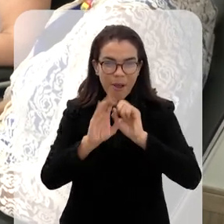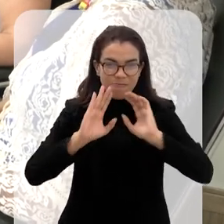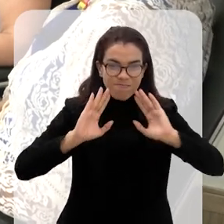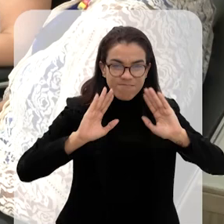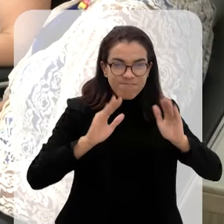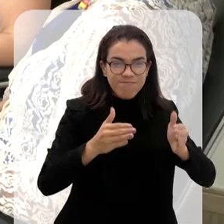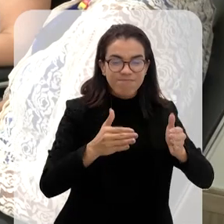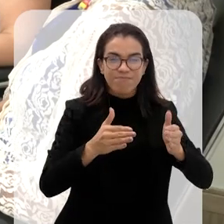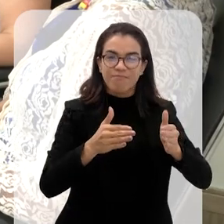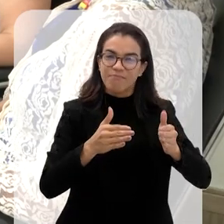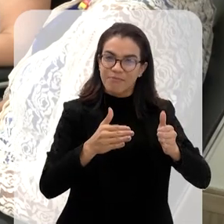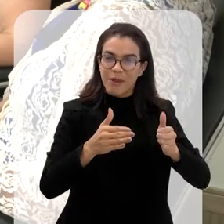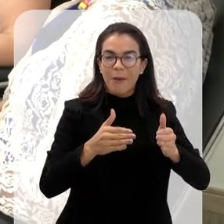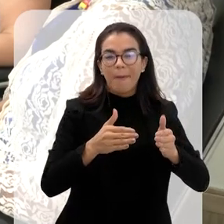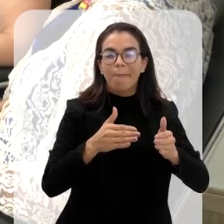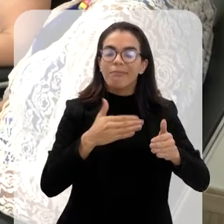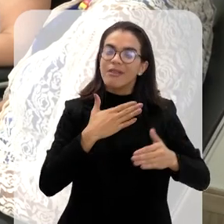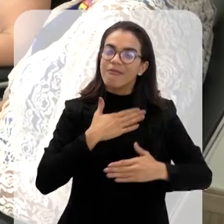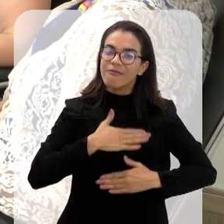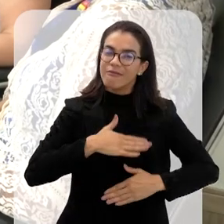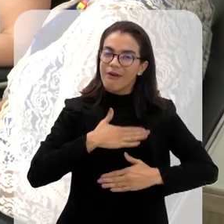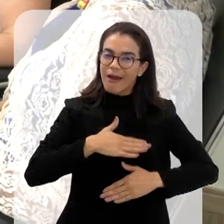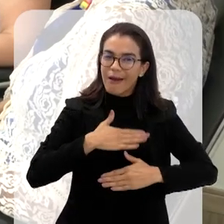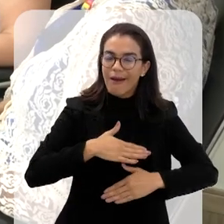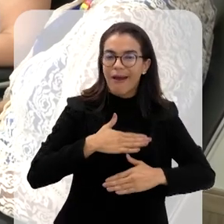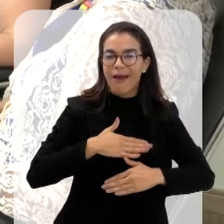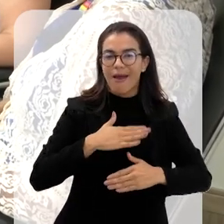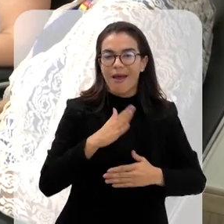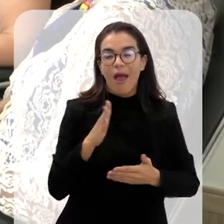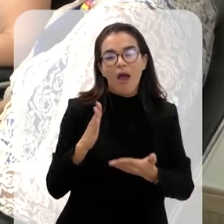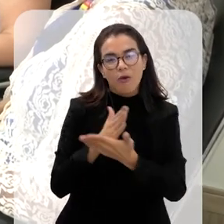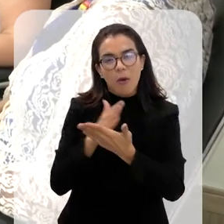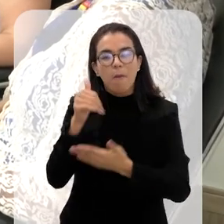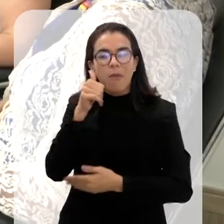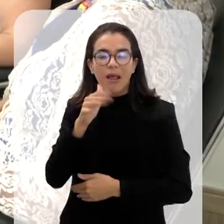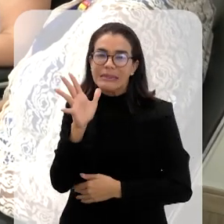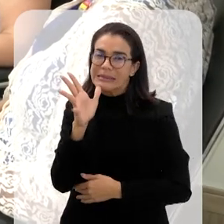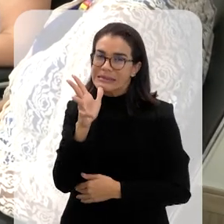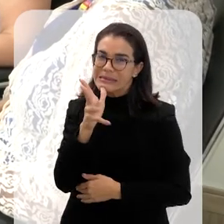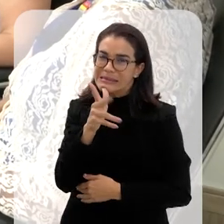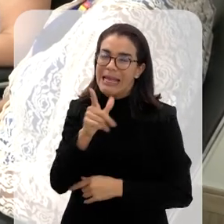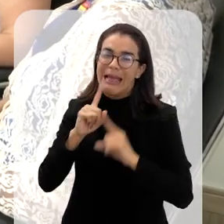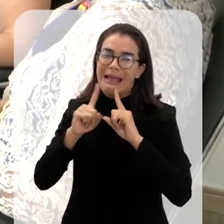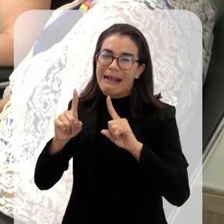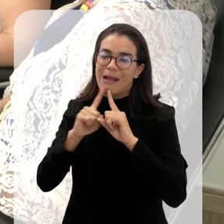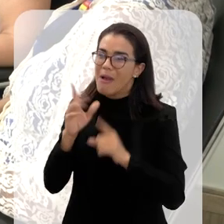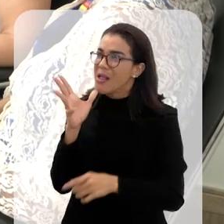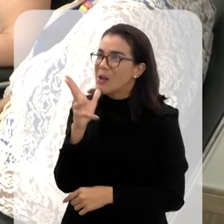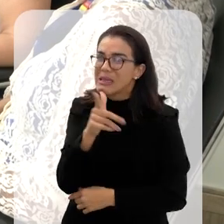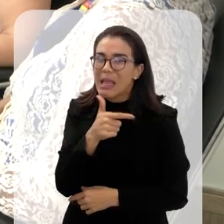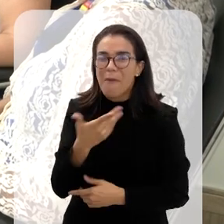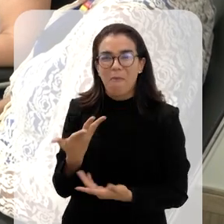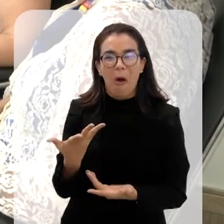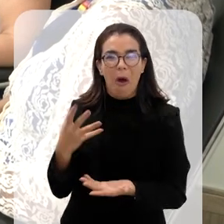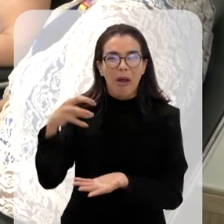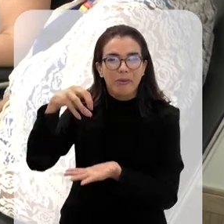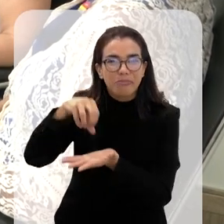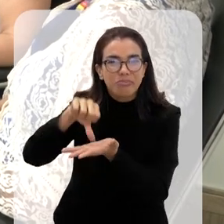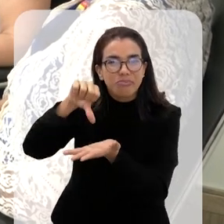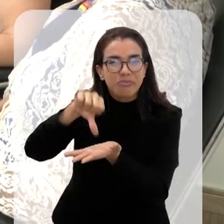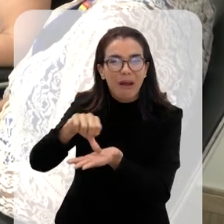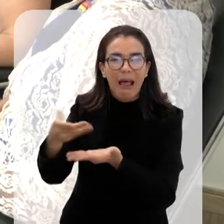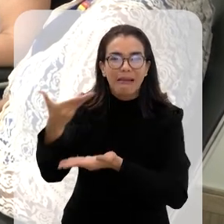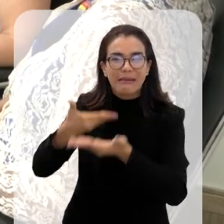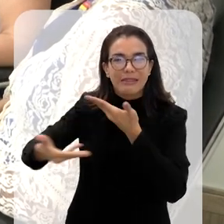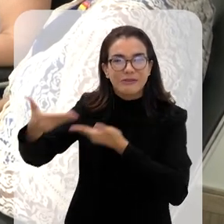capacitados de uma forma um pouco mais lenta. Muitas mulheres reclamam da demora, da morosidade nas